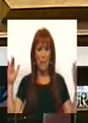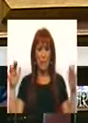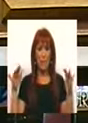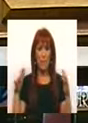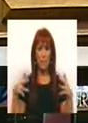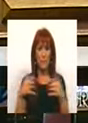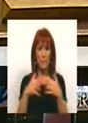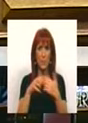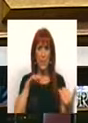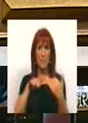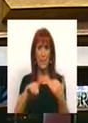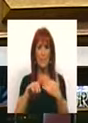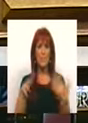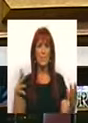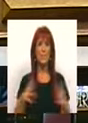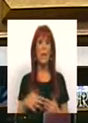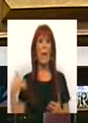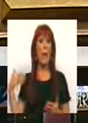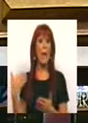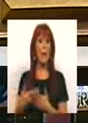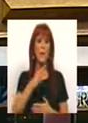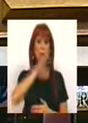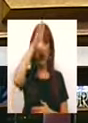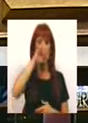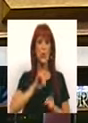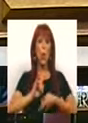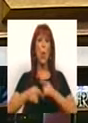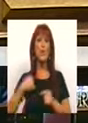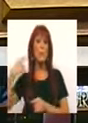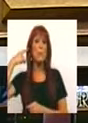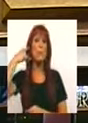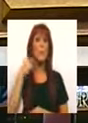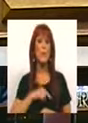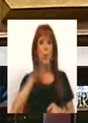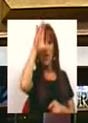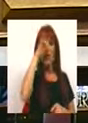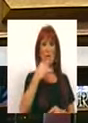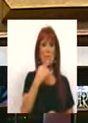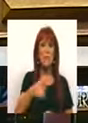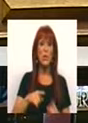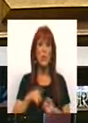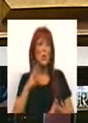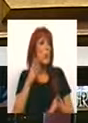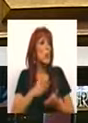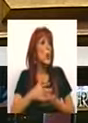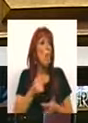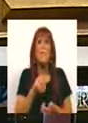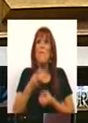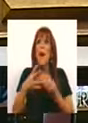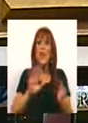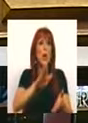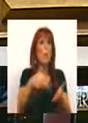sinistralidade rodoviária. Até agora, Sr. Ministro, aquilo que ouvimos da parte do Governo foram apenas um conjunto